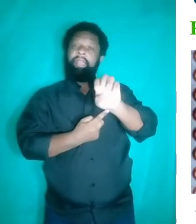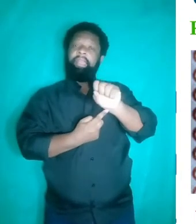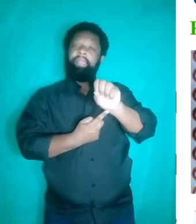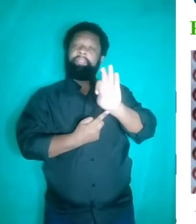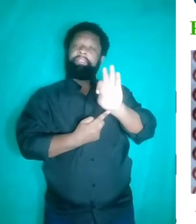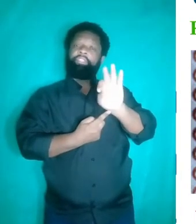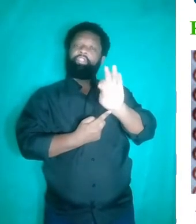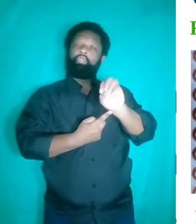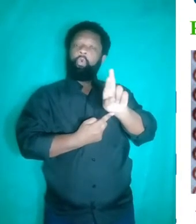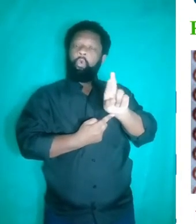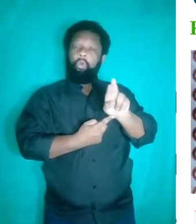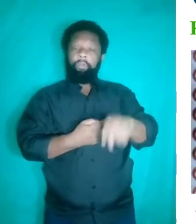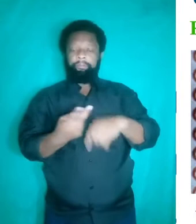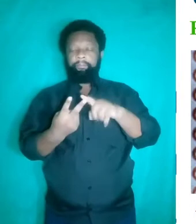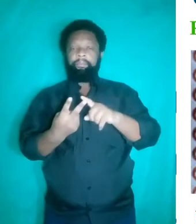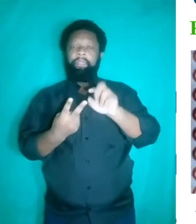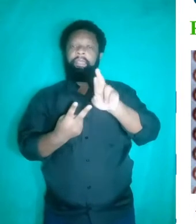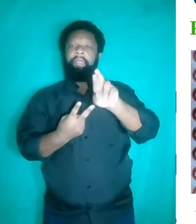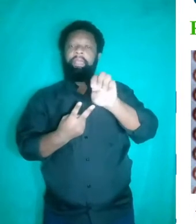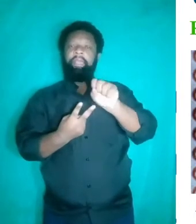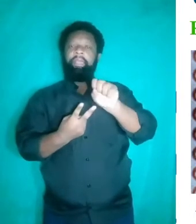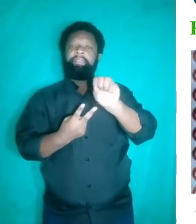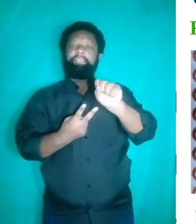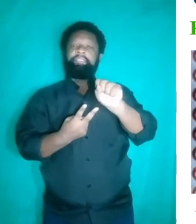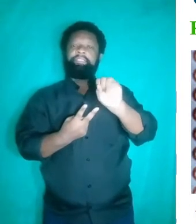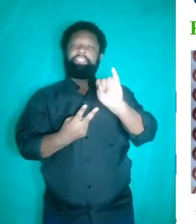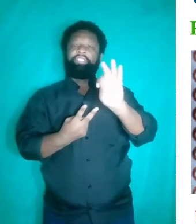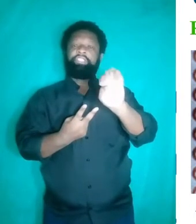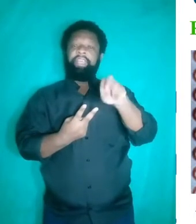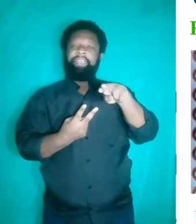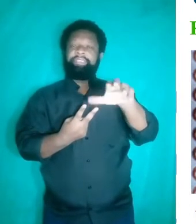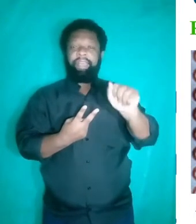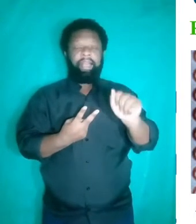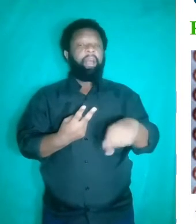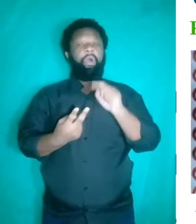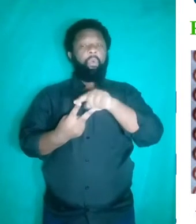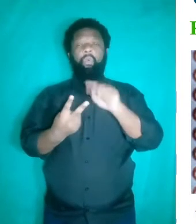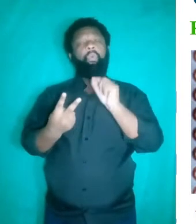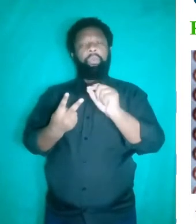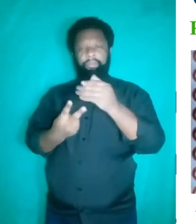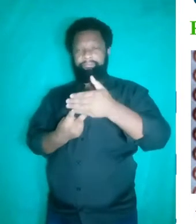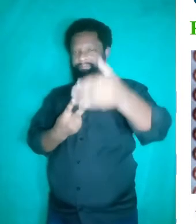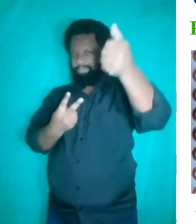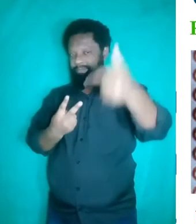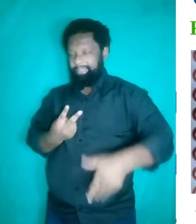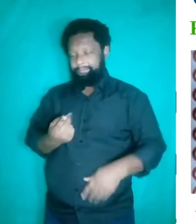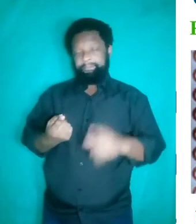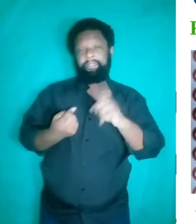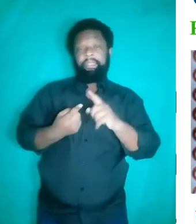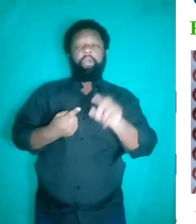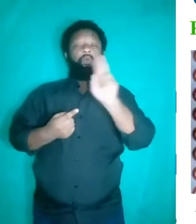ficou pensando, quem é quem? Resistor, ele é o aparelho que contém a resistência para fazer o serviço. Como